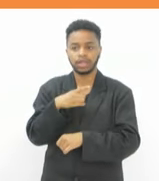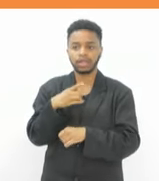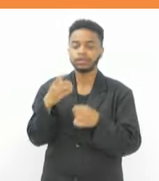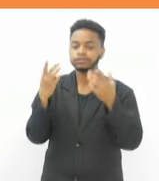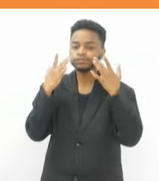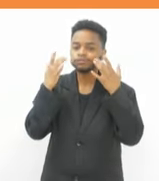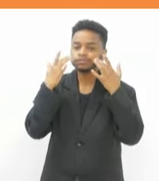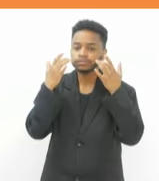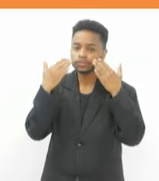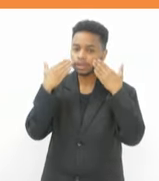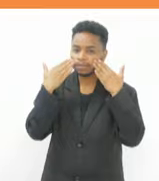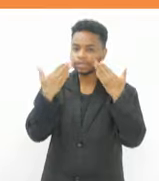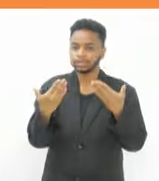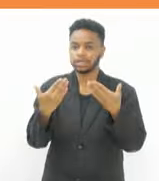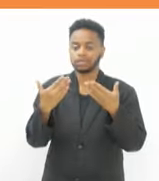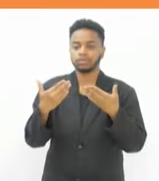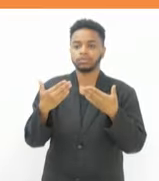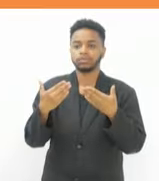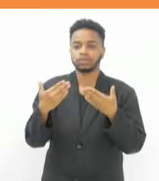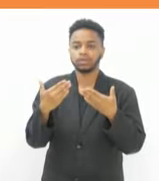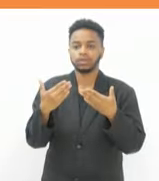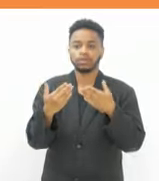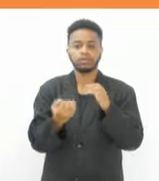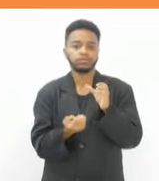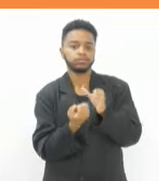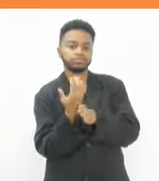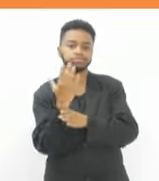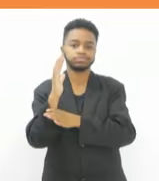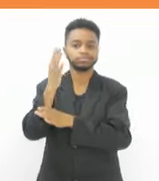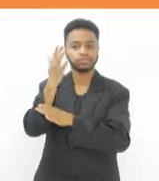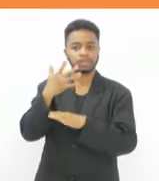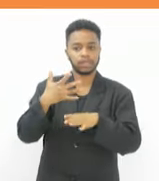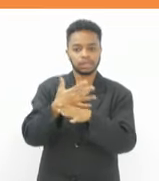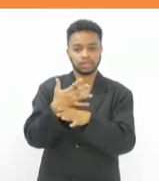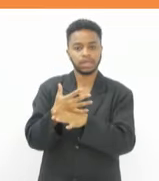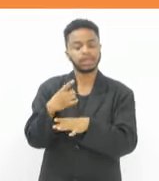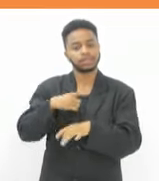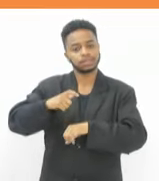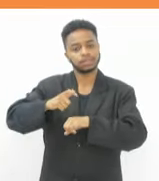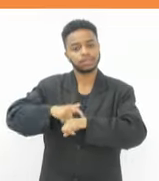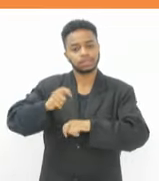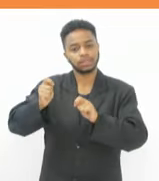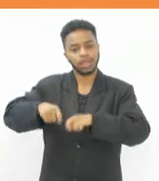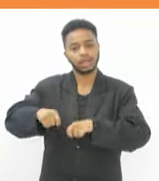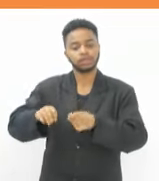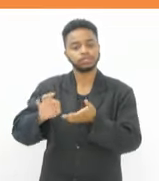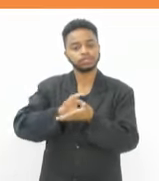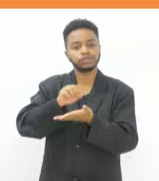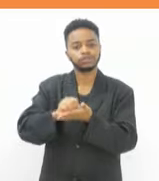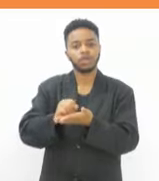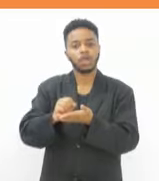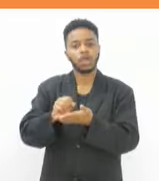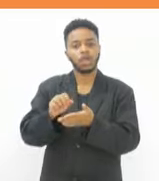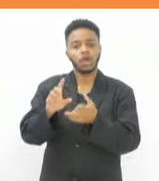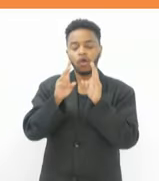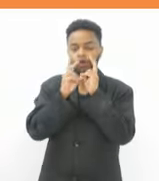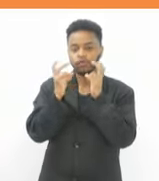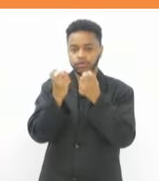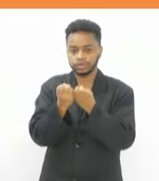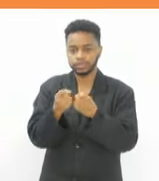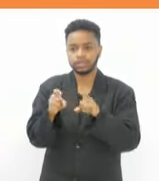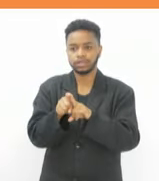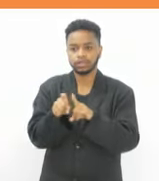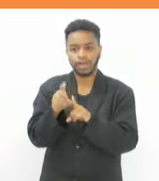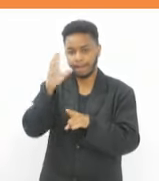itinerante Do Trajeto ao Ato, Aparições Instantâneas. E ainda dá tempo de se inscrever na oficina Escuta Corporal para